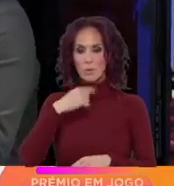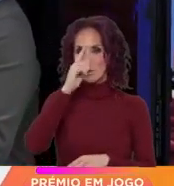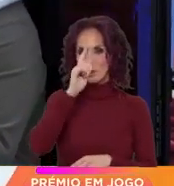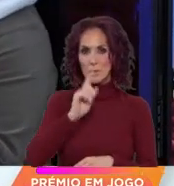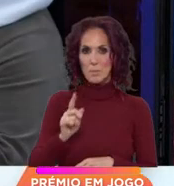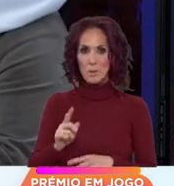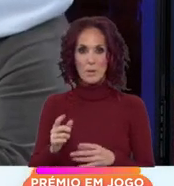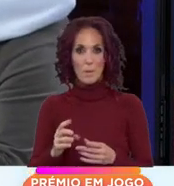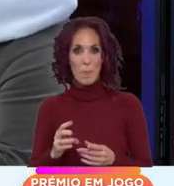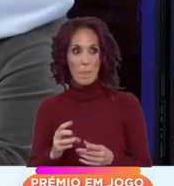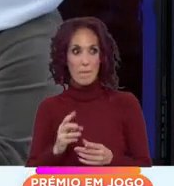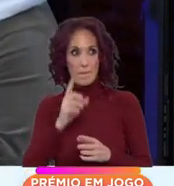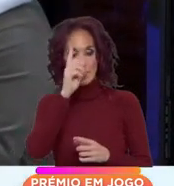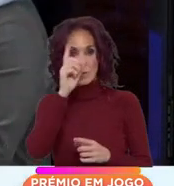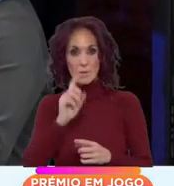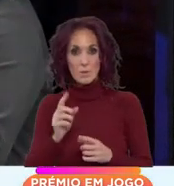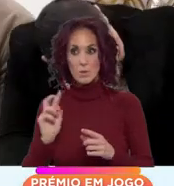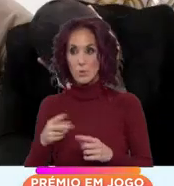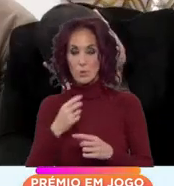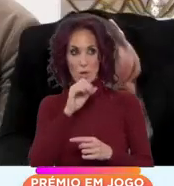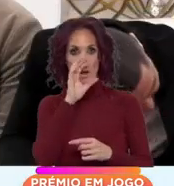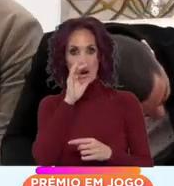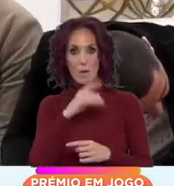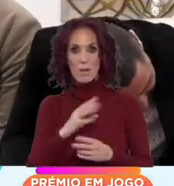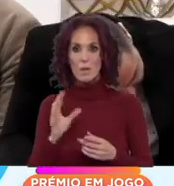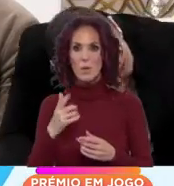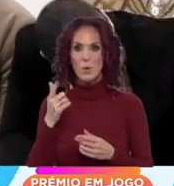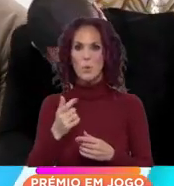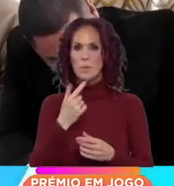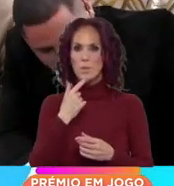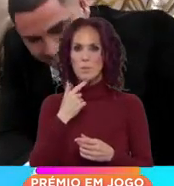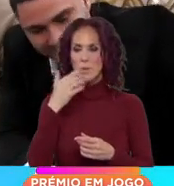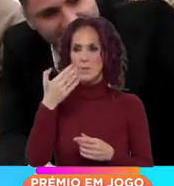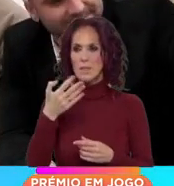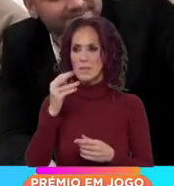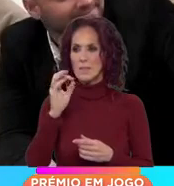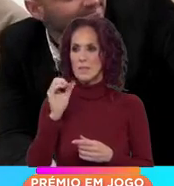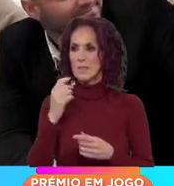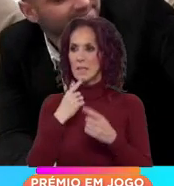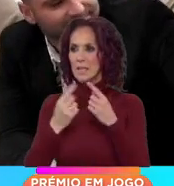que eram 730 queijos, não tinha a mínima noção. Quando é que tiveram conta que eram 730?